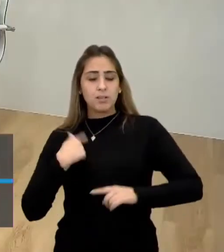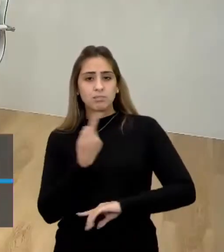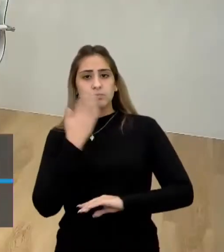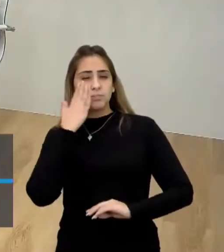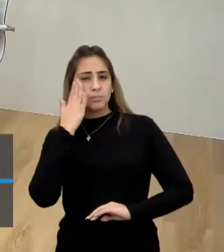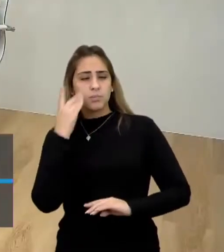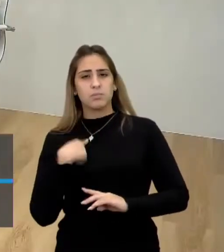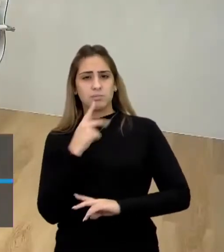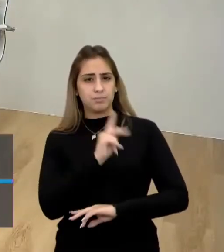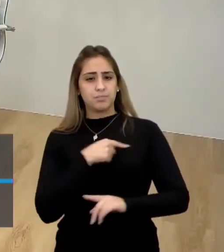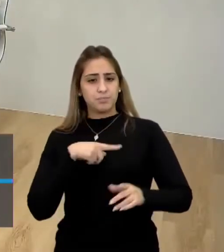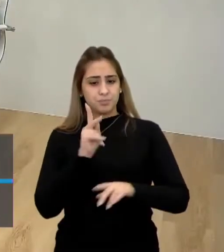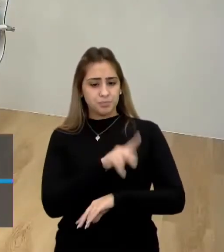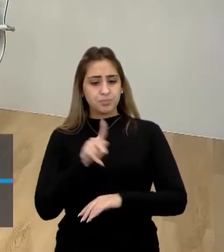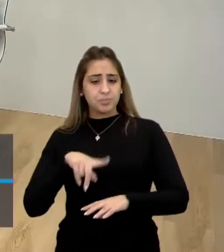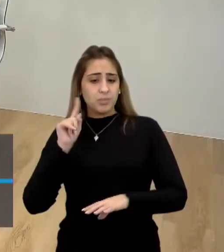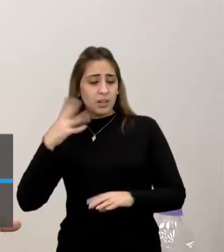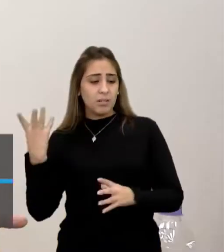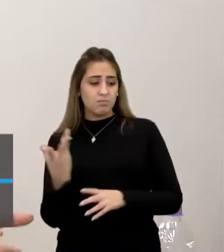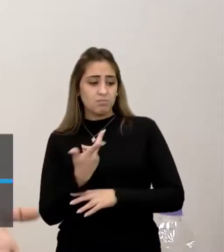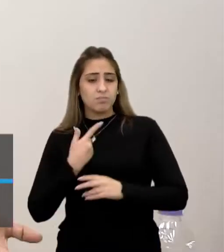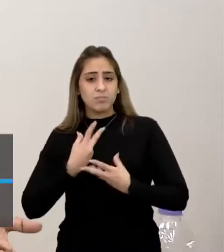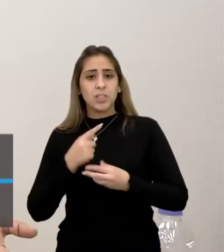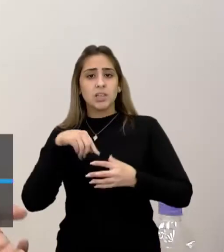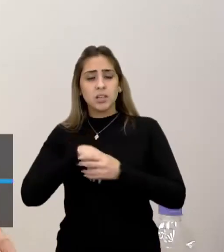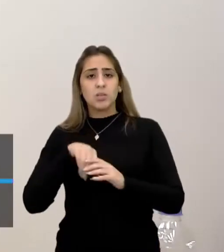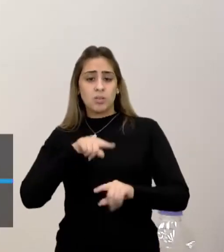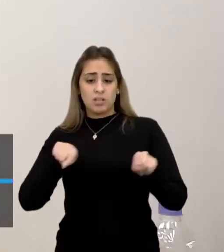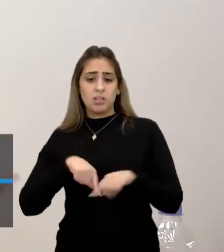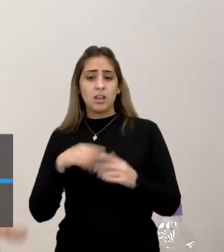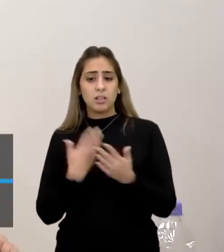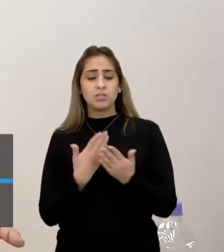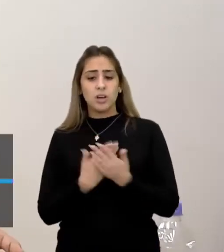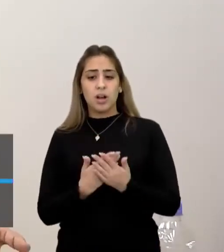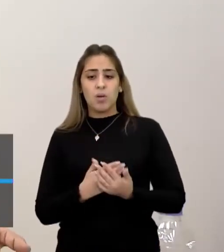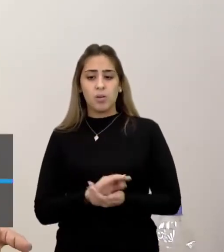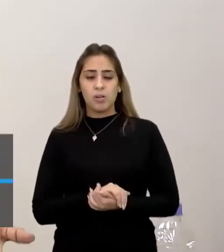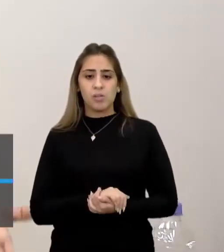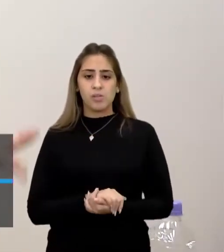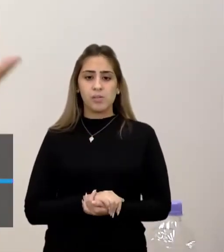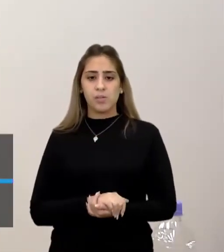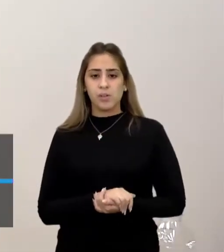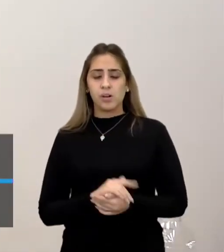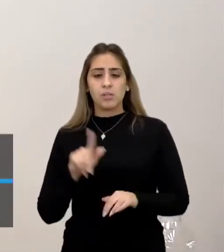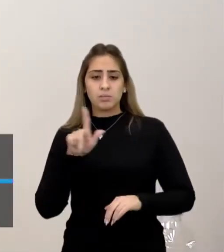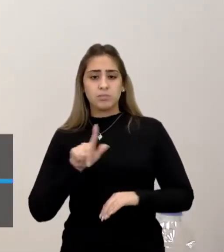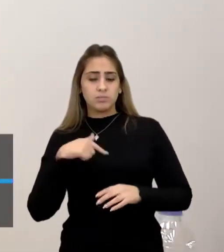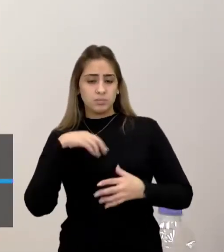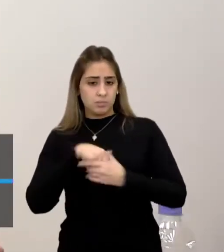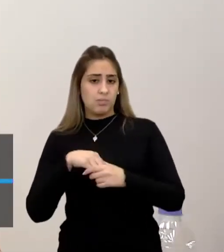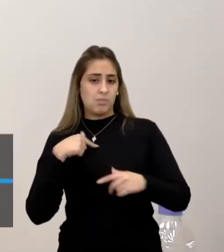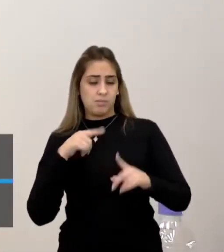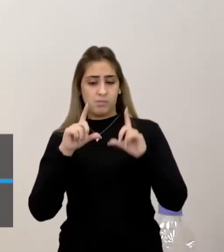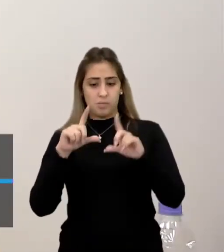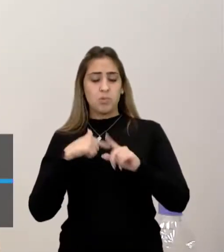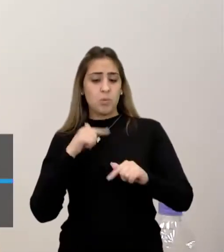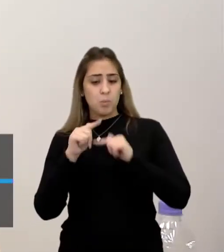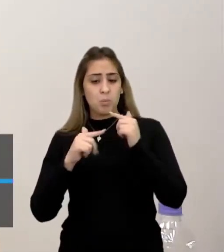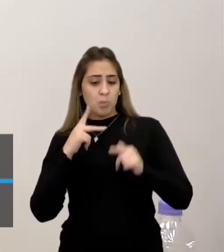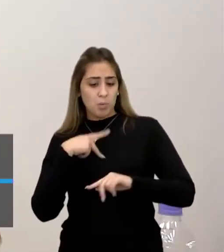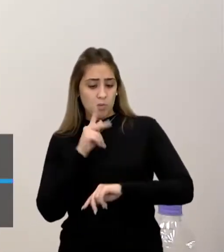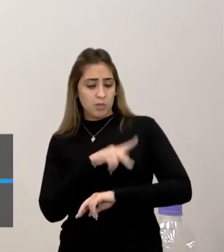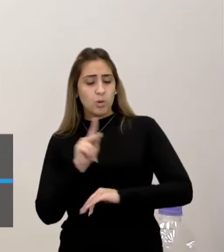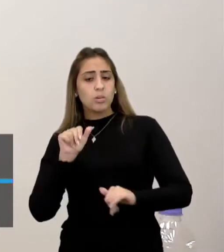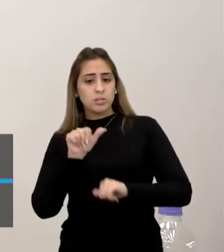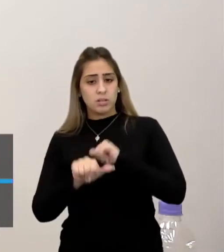no professor também, que é essencial na sala de aula. É claro que a figura do professor se transformou,